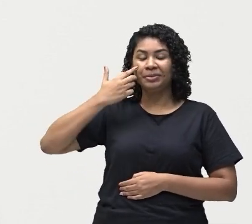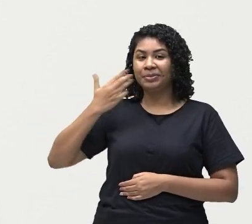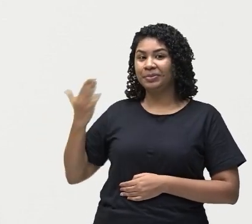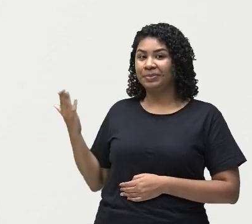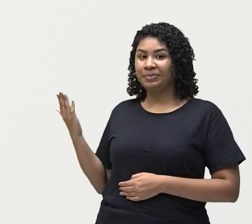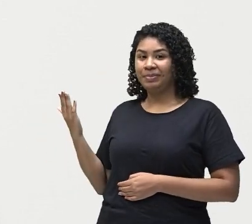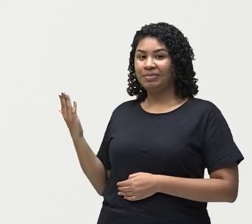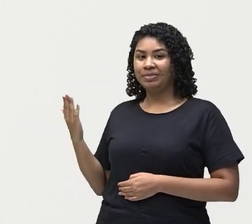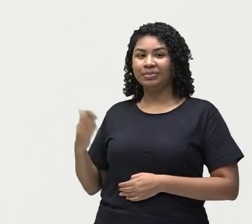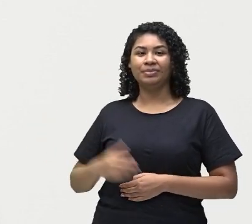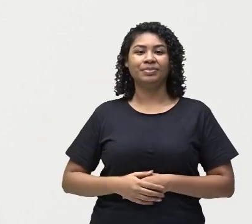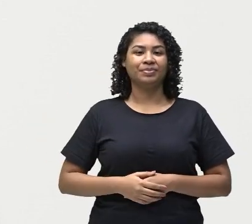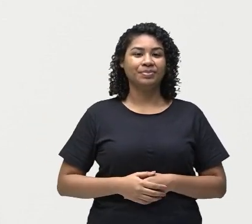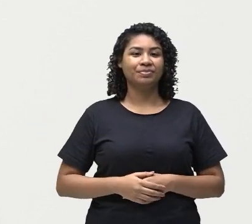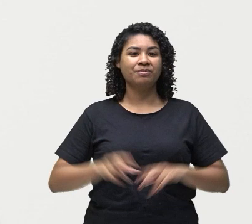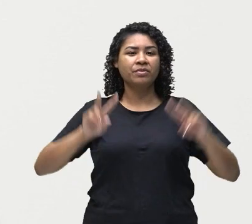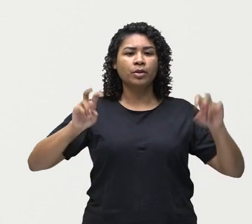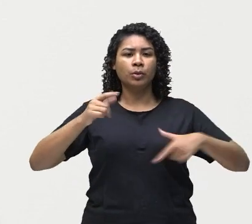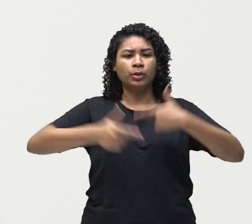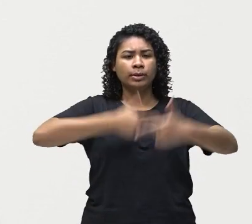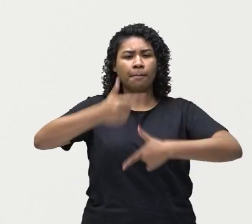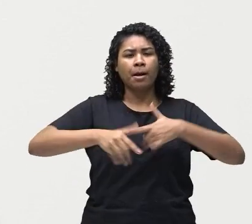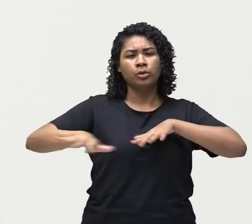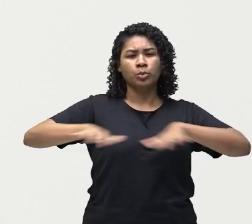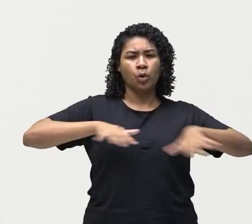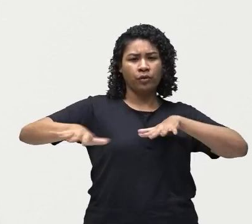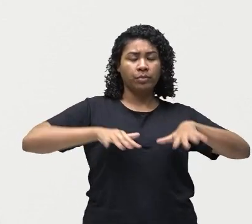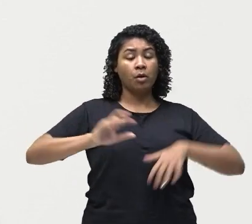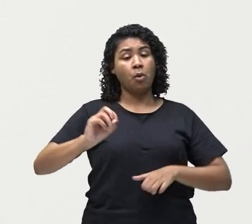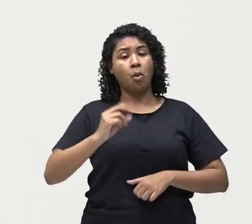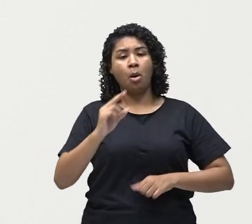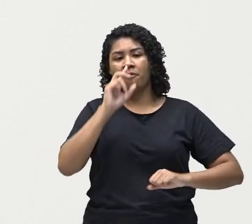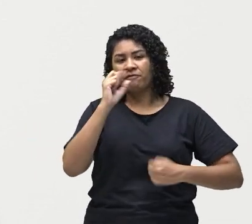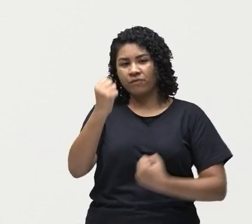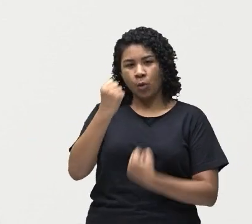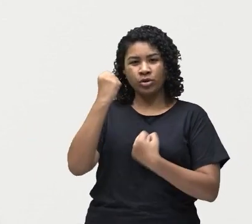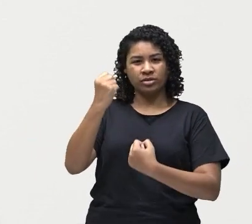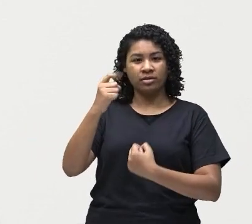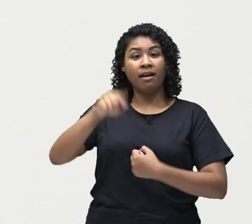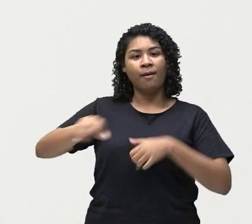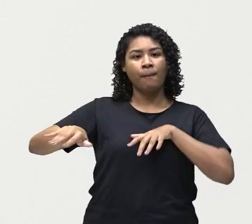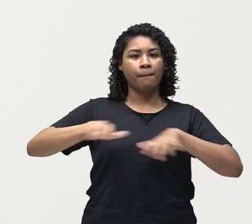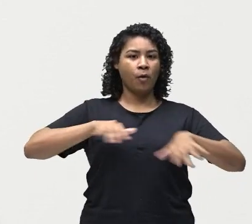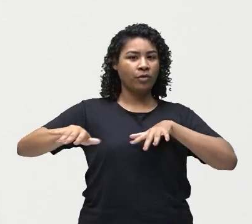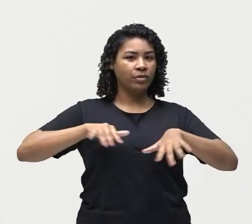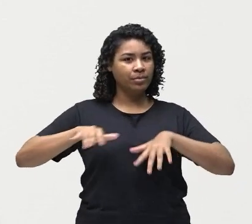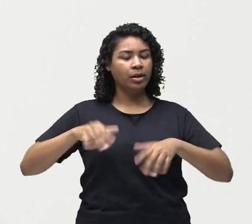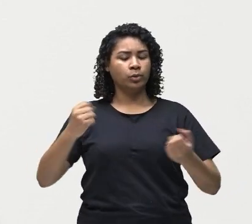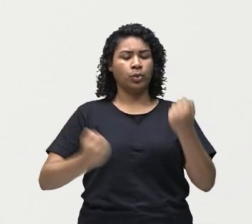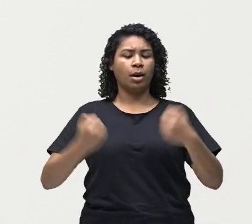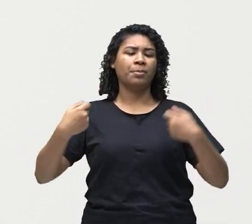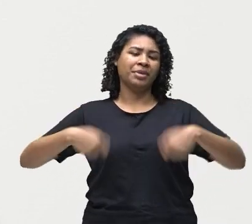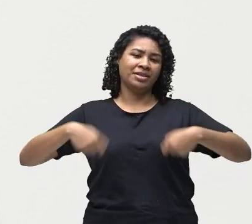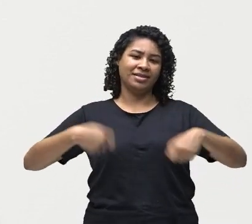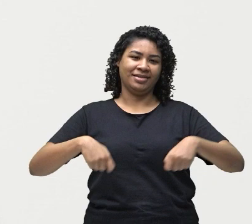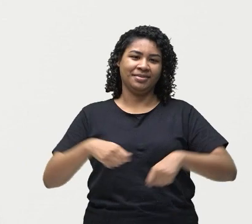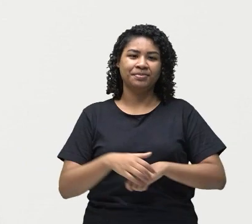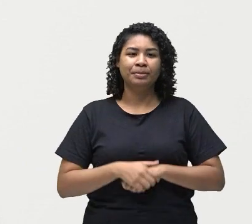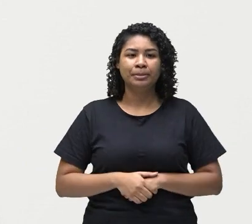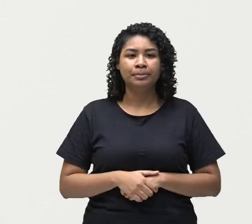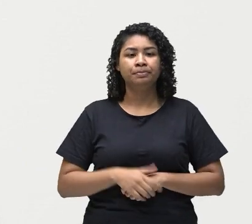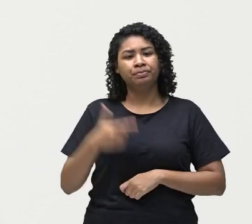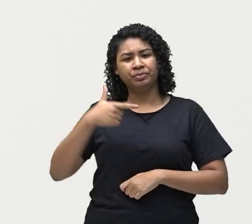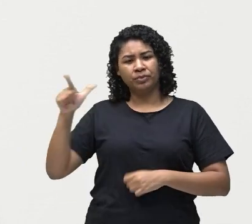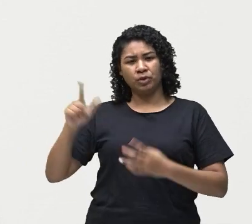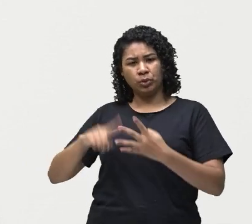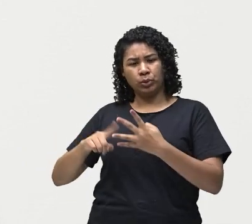observar que é justamente o trabalho mecânico ou a potência que é o movimento que ele precisa ali realizar os outros